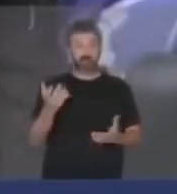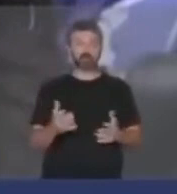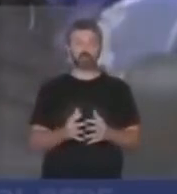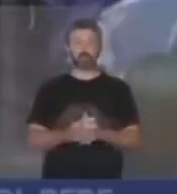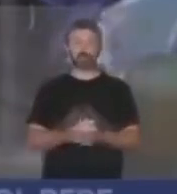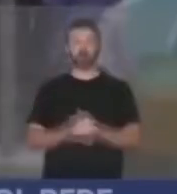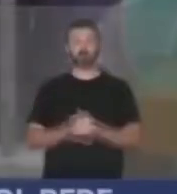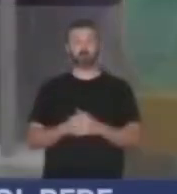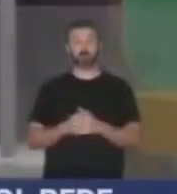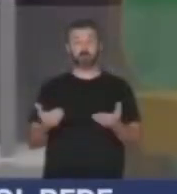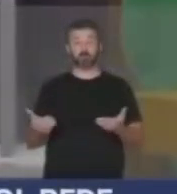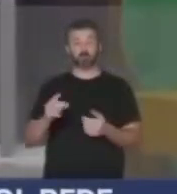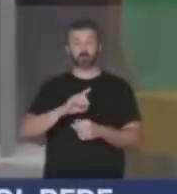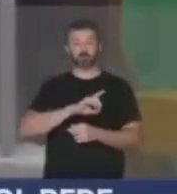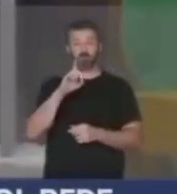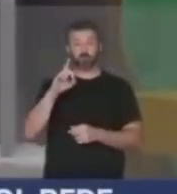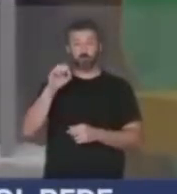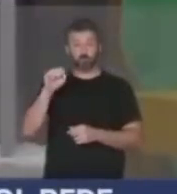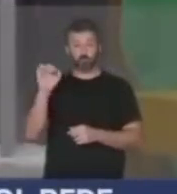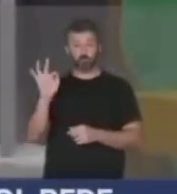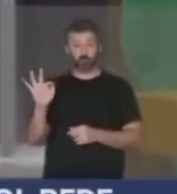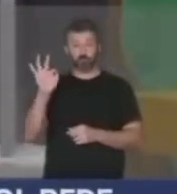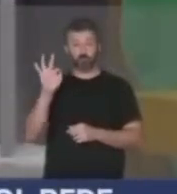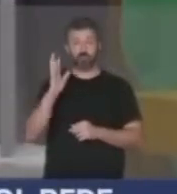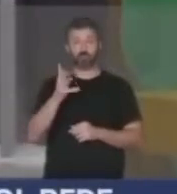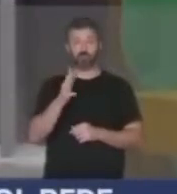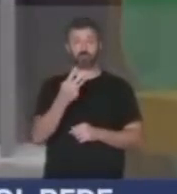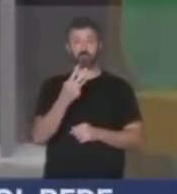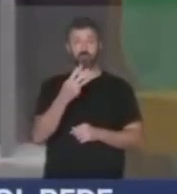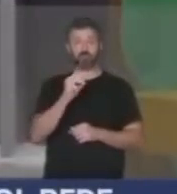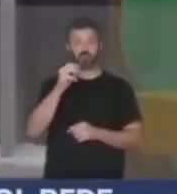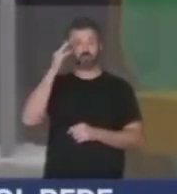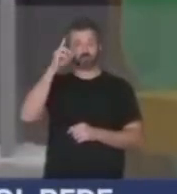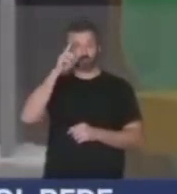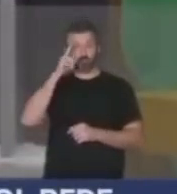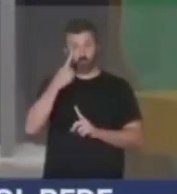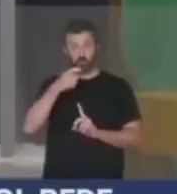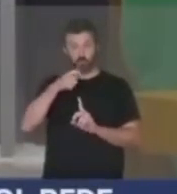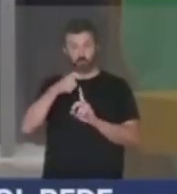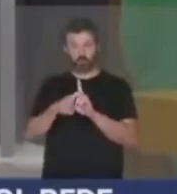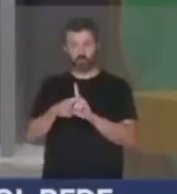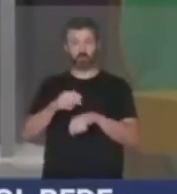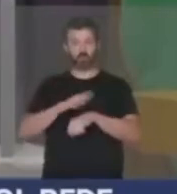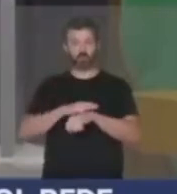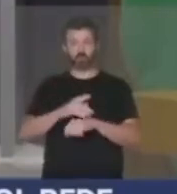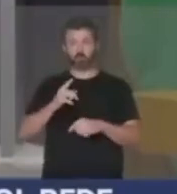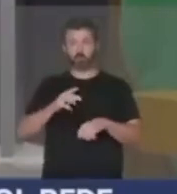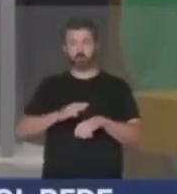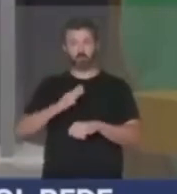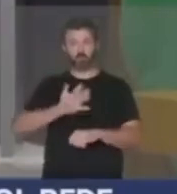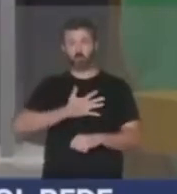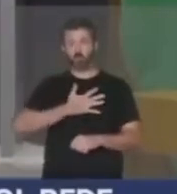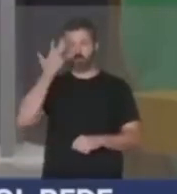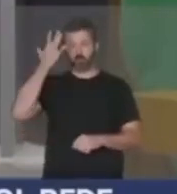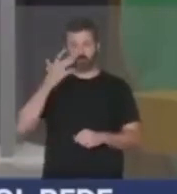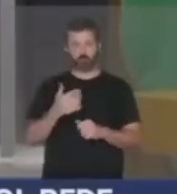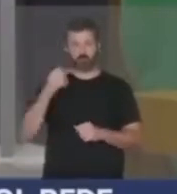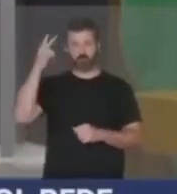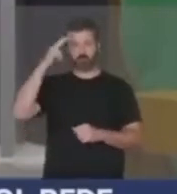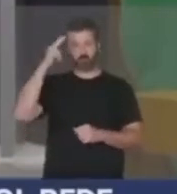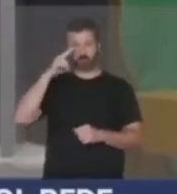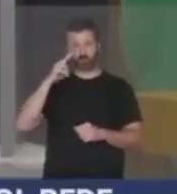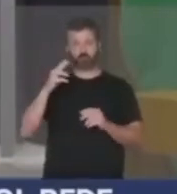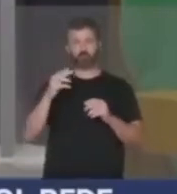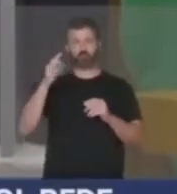de golpe no Brasil. Nesse dia, dia 8 de fevereiro, se completa um mês de um dos momentos mais infames